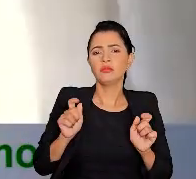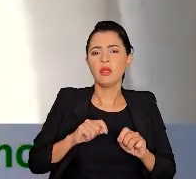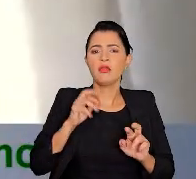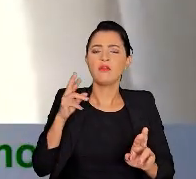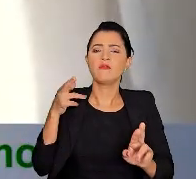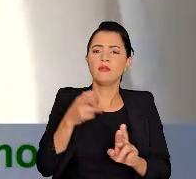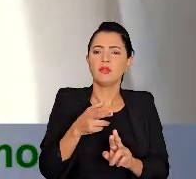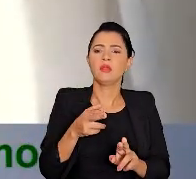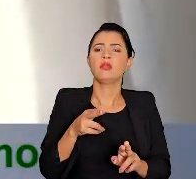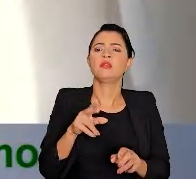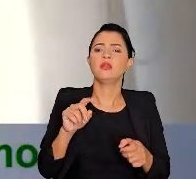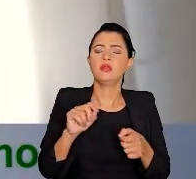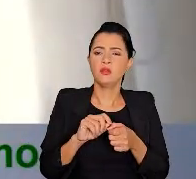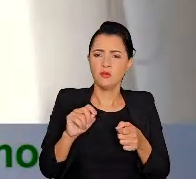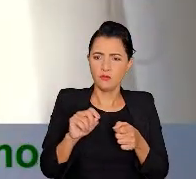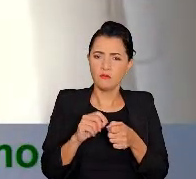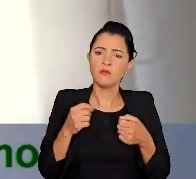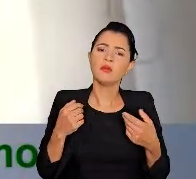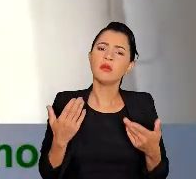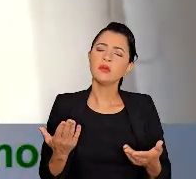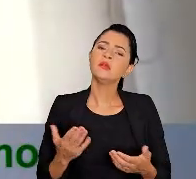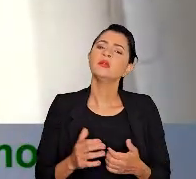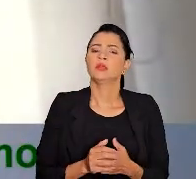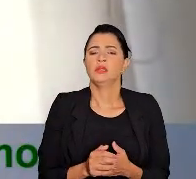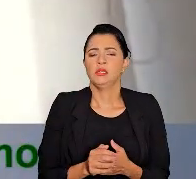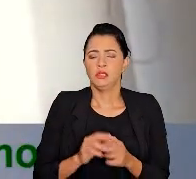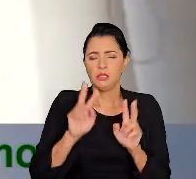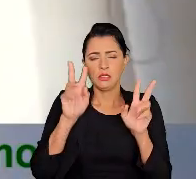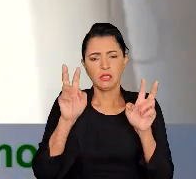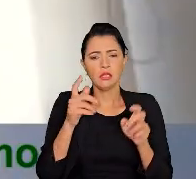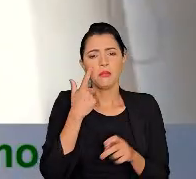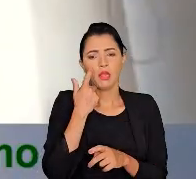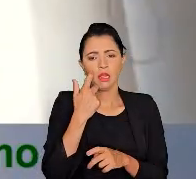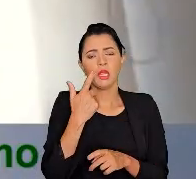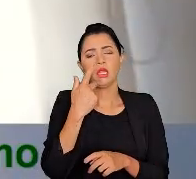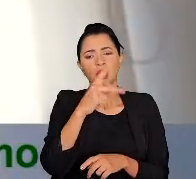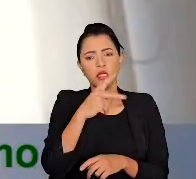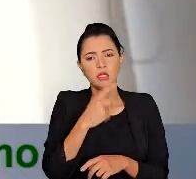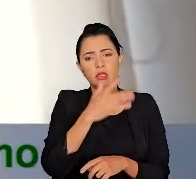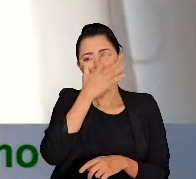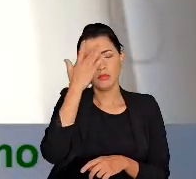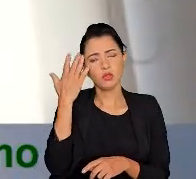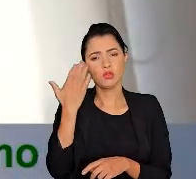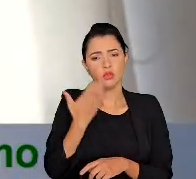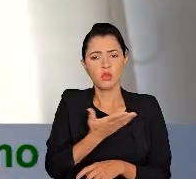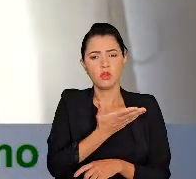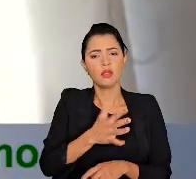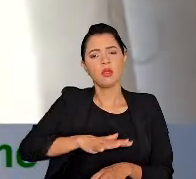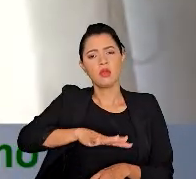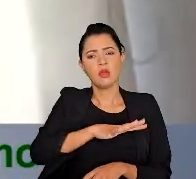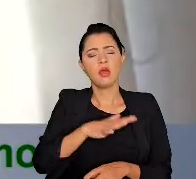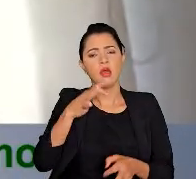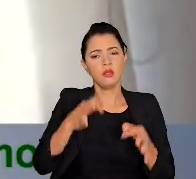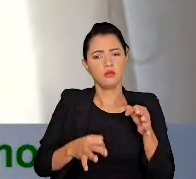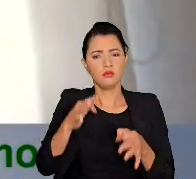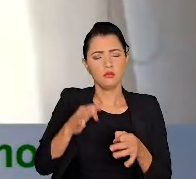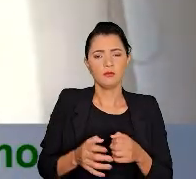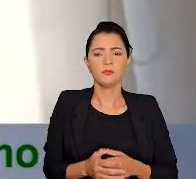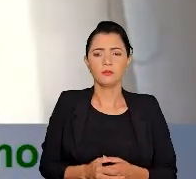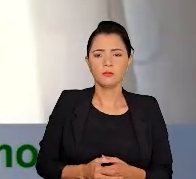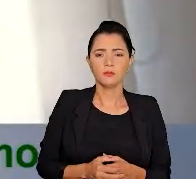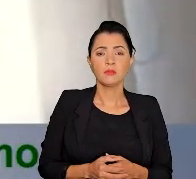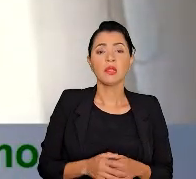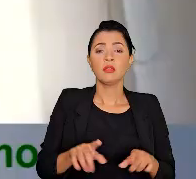e um parâmetro de discussão em temas de interesse dos atores da área do direito. E a